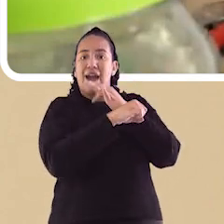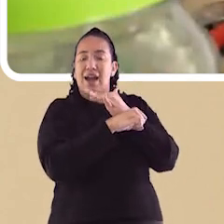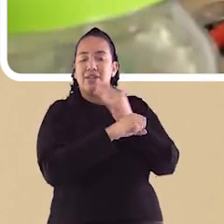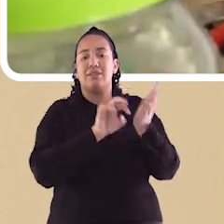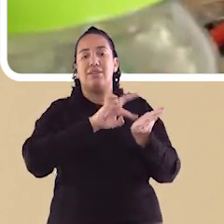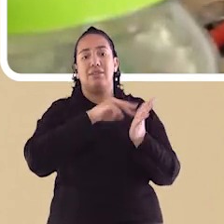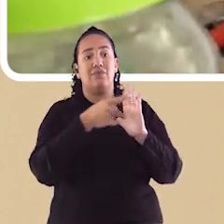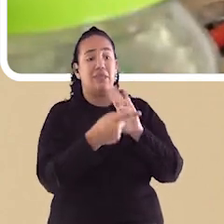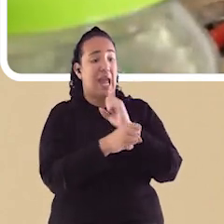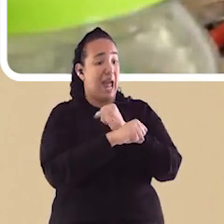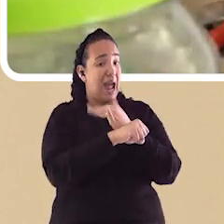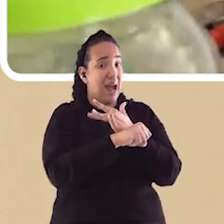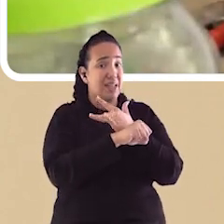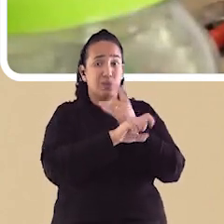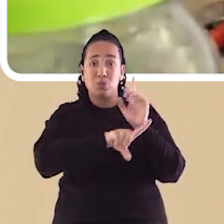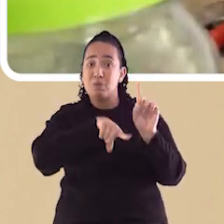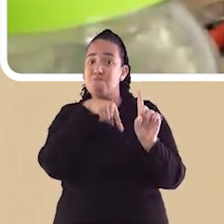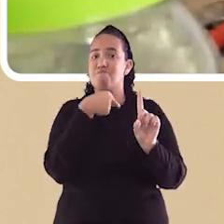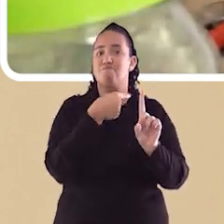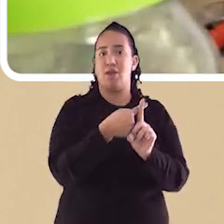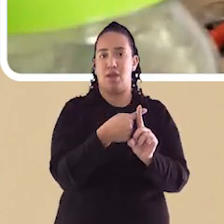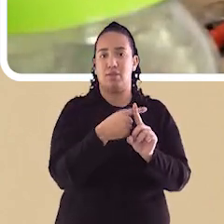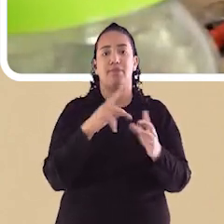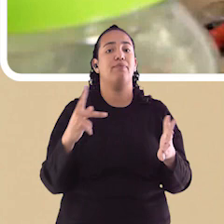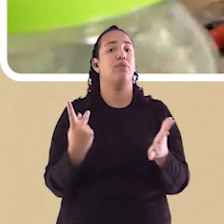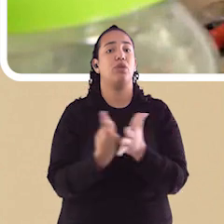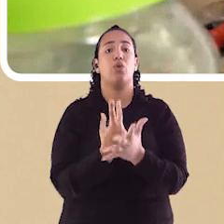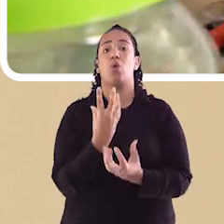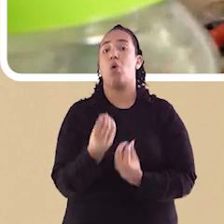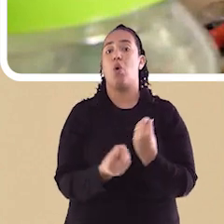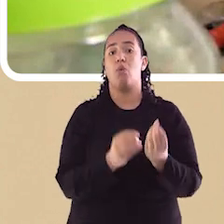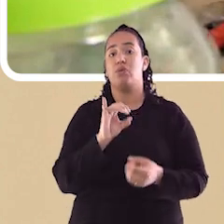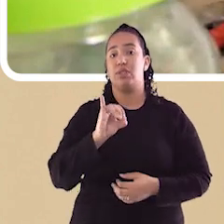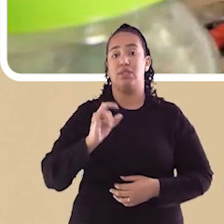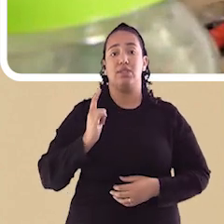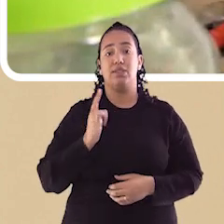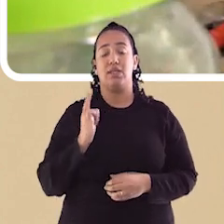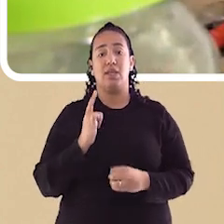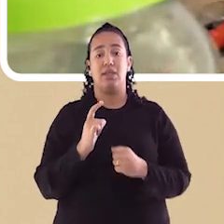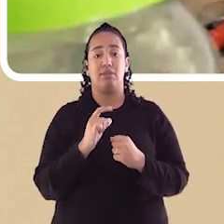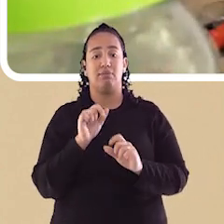tem excesso de ácido na chuva. E esse excesso acontece quando a gente tem